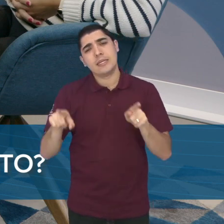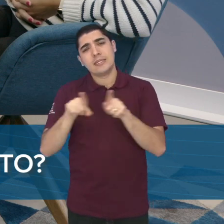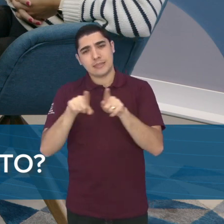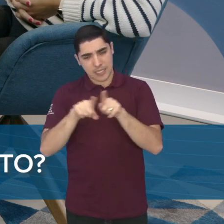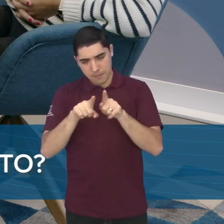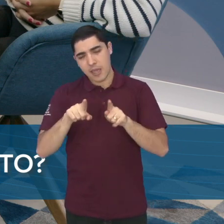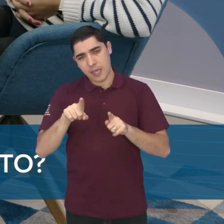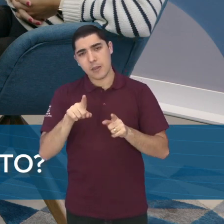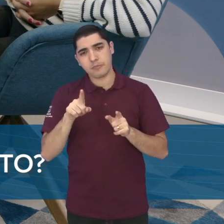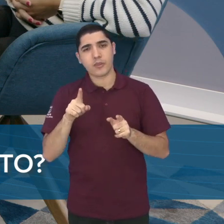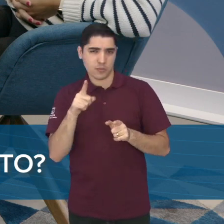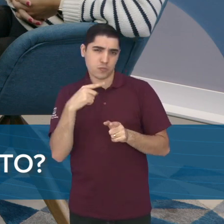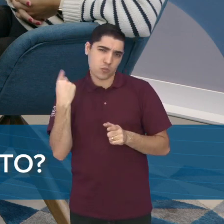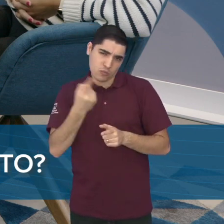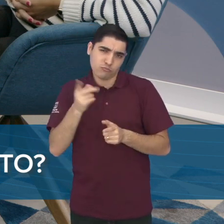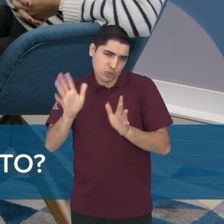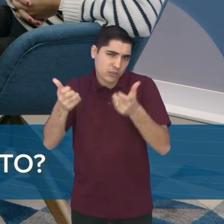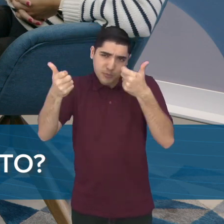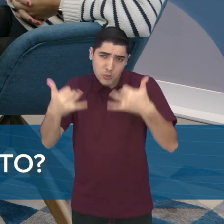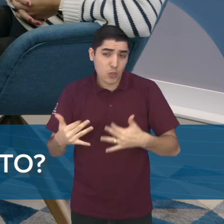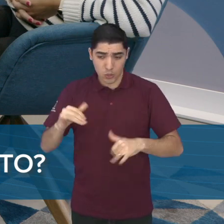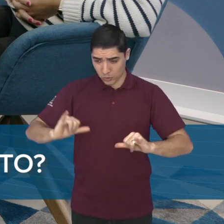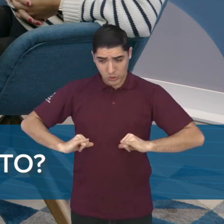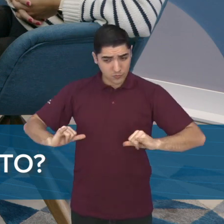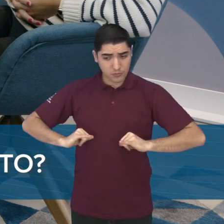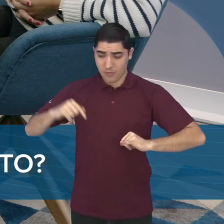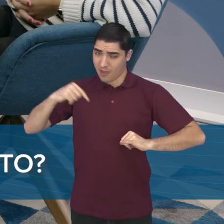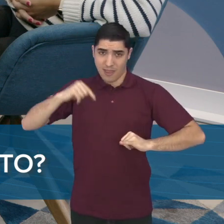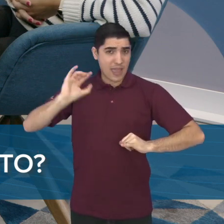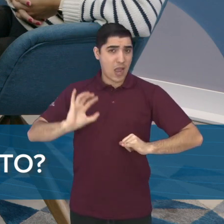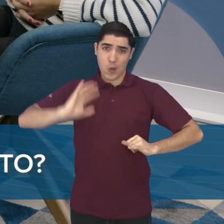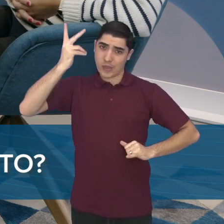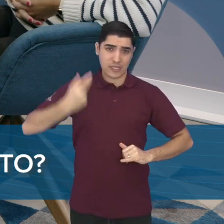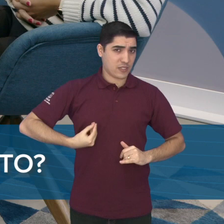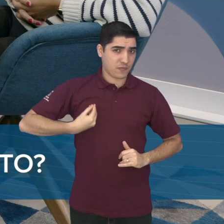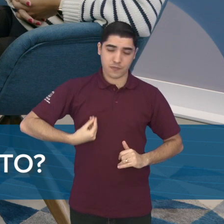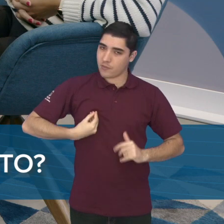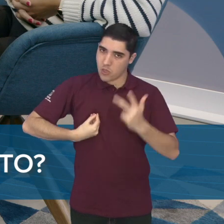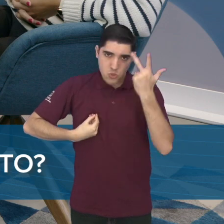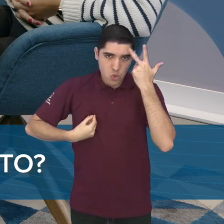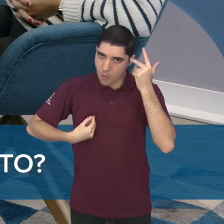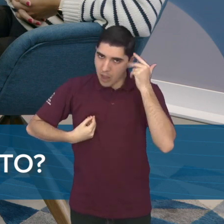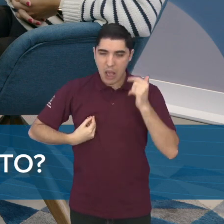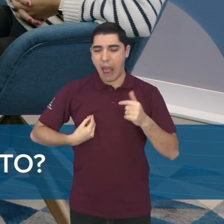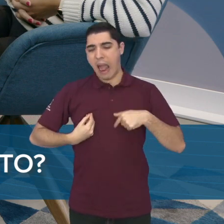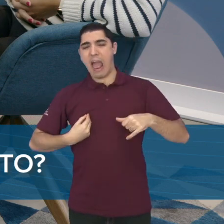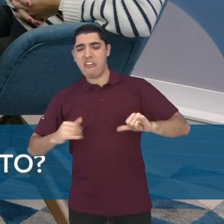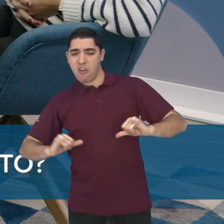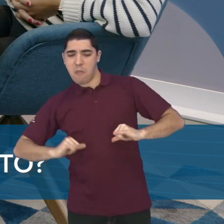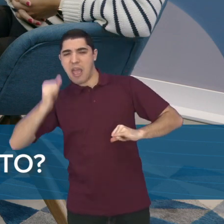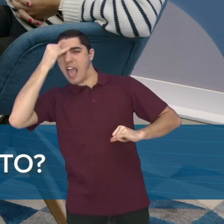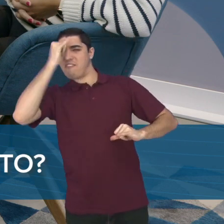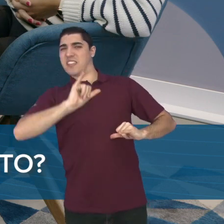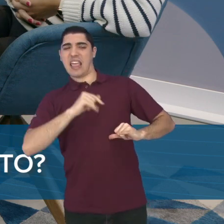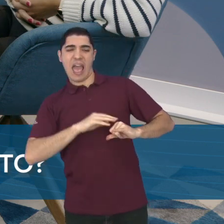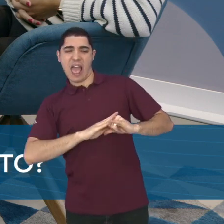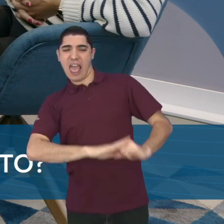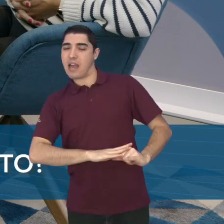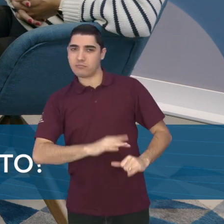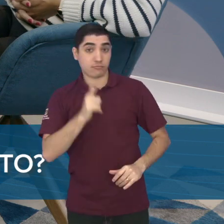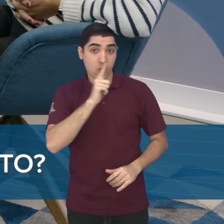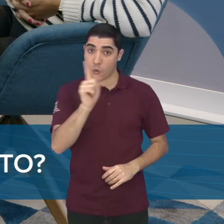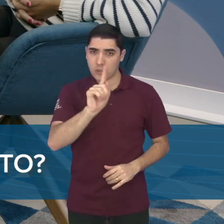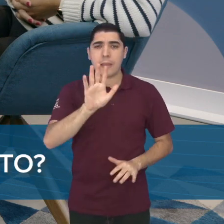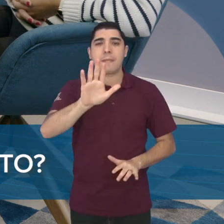né, como a gente falou, o sofrimento ele é inevitável na vida, não tem como fugir disso. E também, só que ele também virou uma